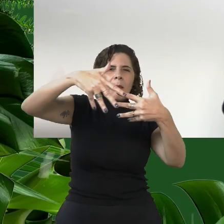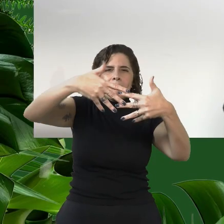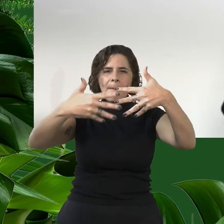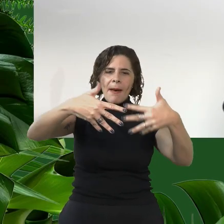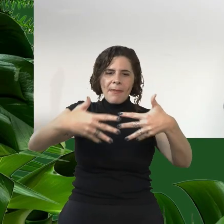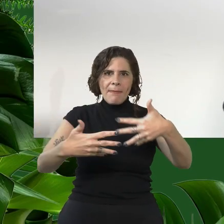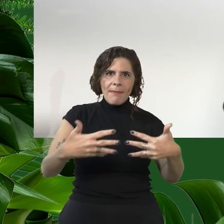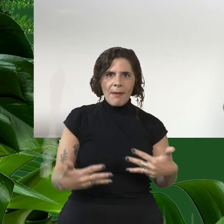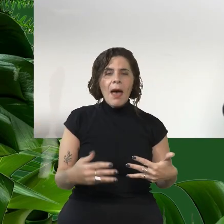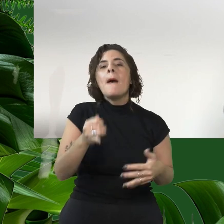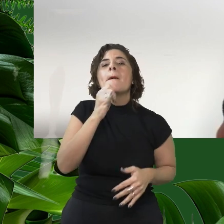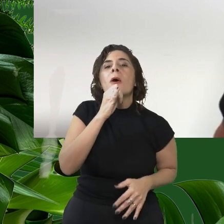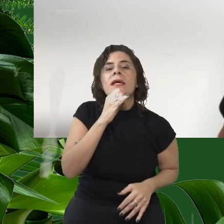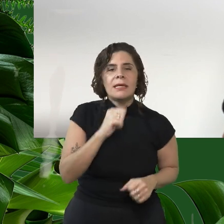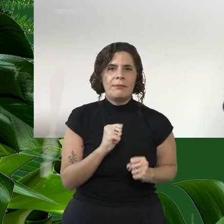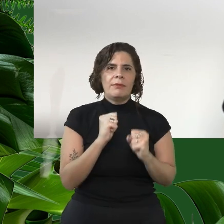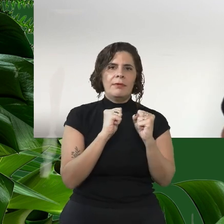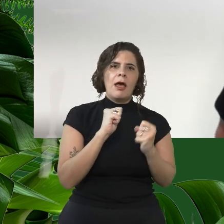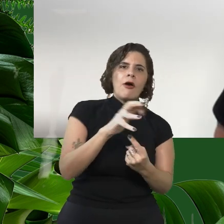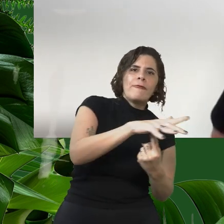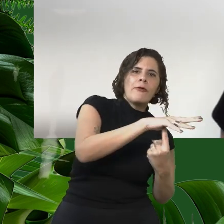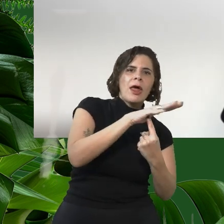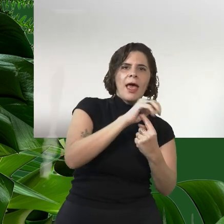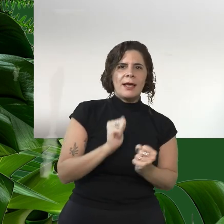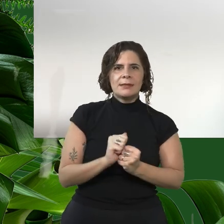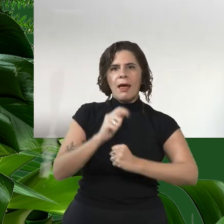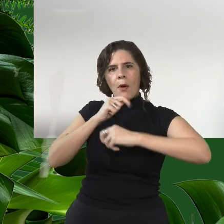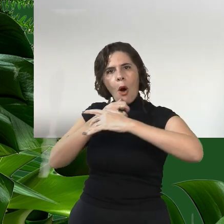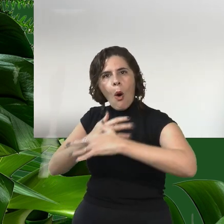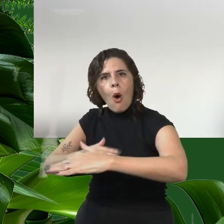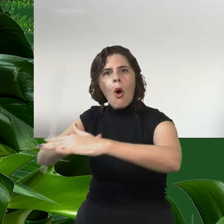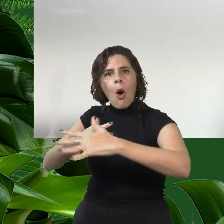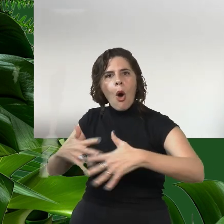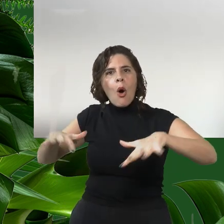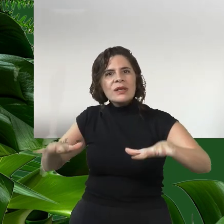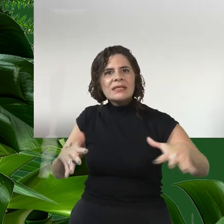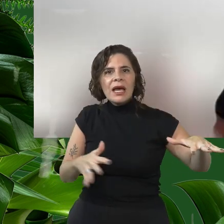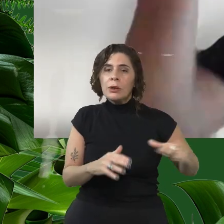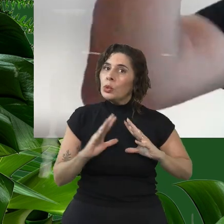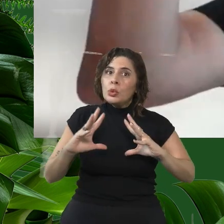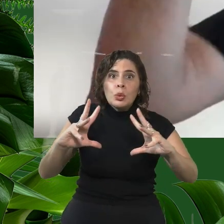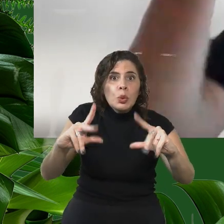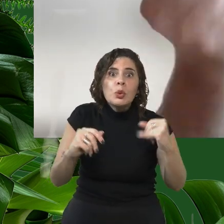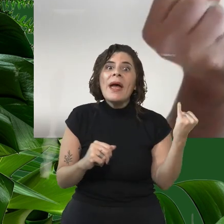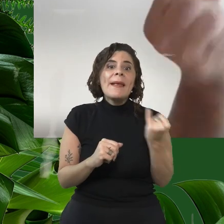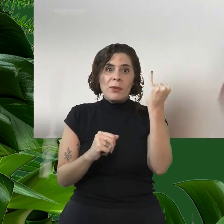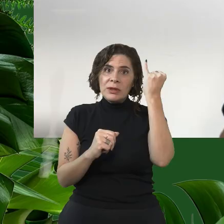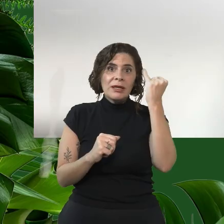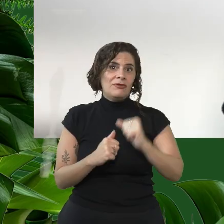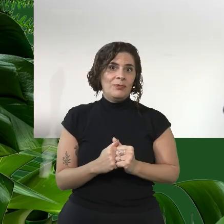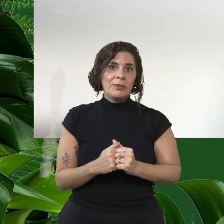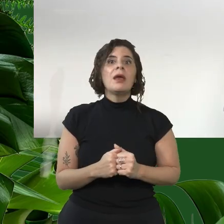outros ecossistemas, os oceanos, eles acabam desempenhando um papel fundamental tanto na remoção